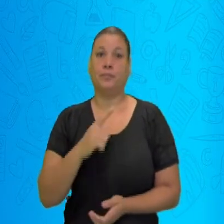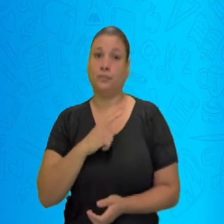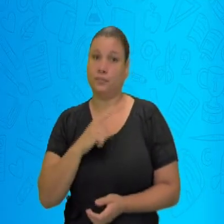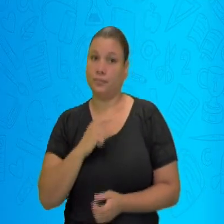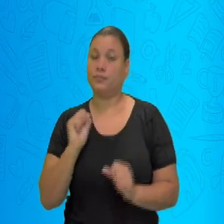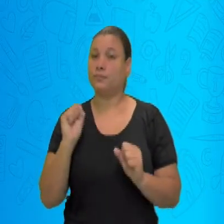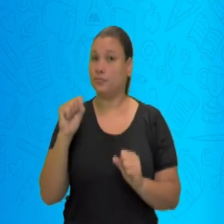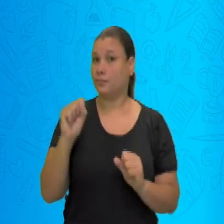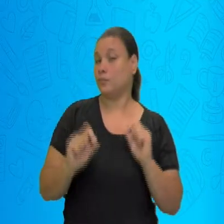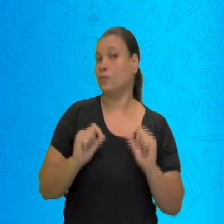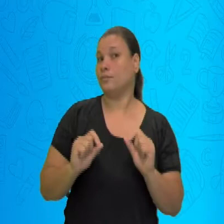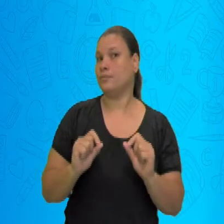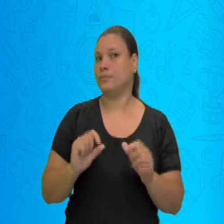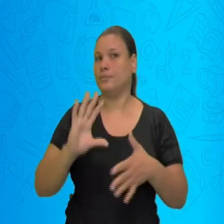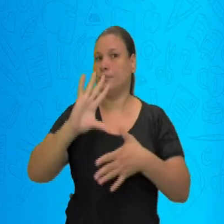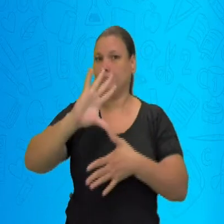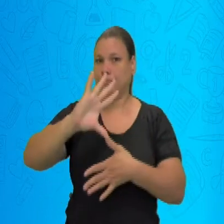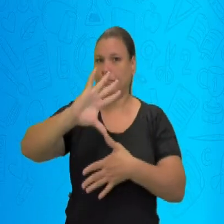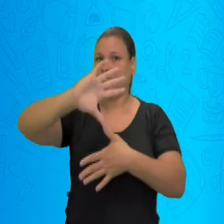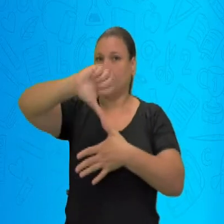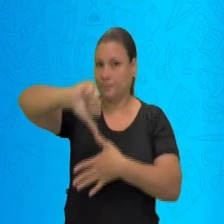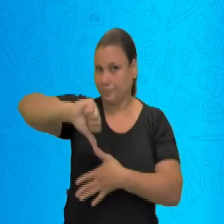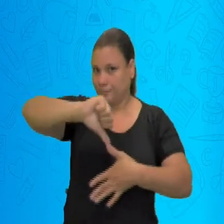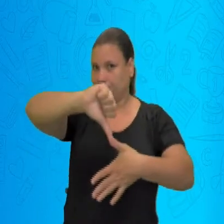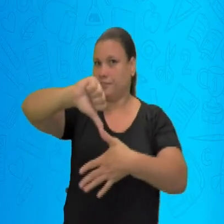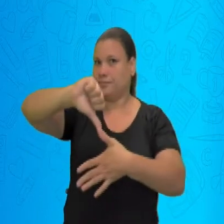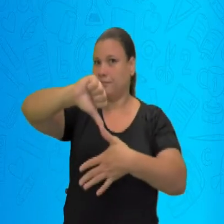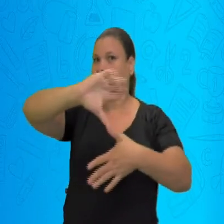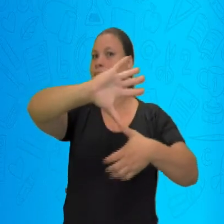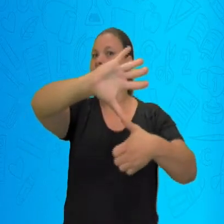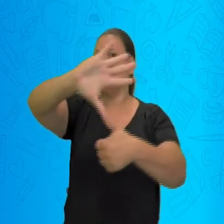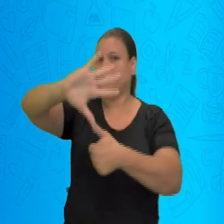física, baseada em aspectos físicos.